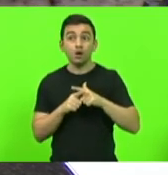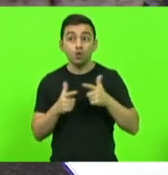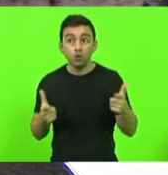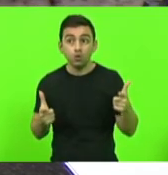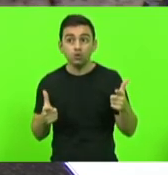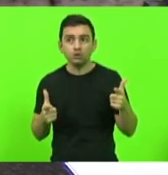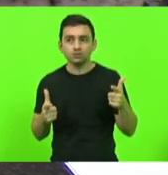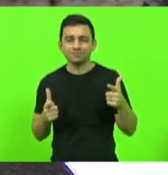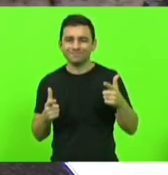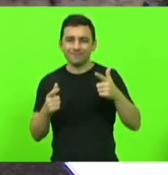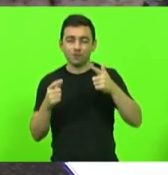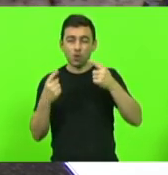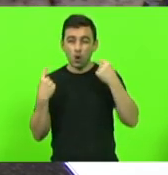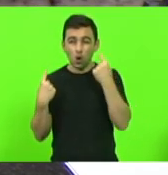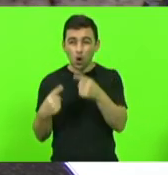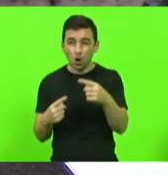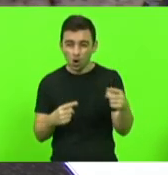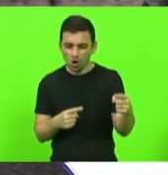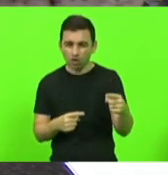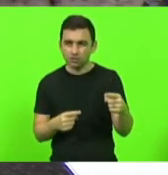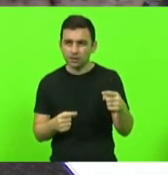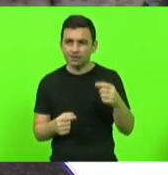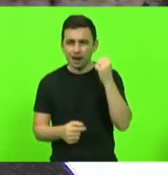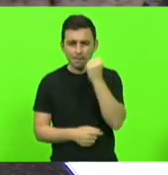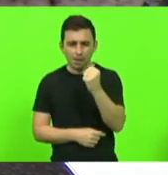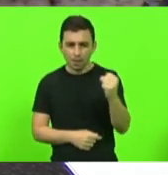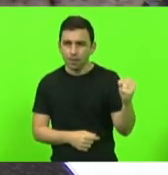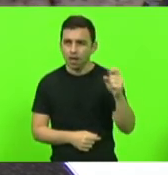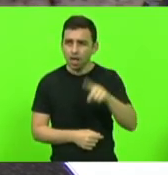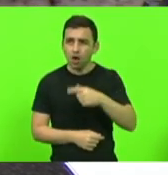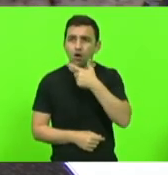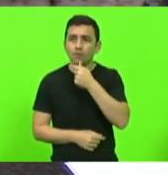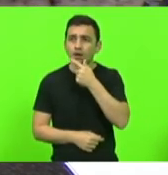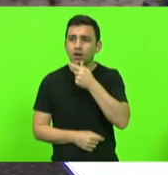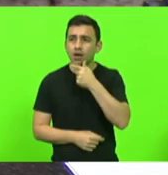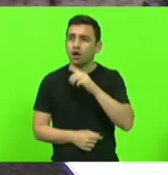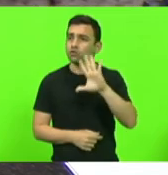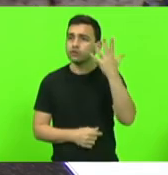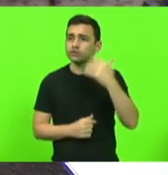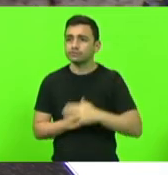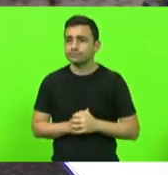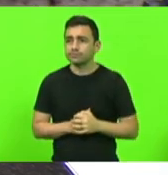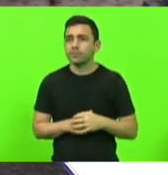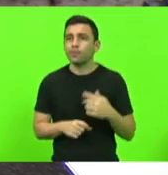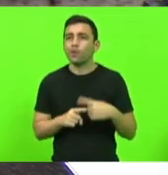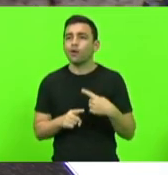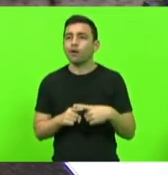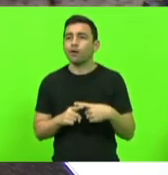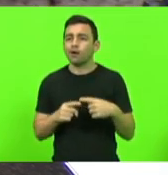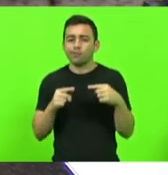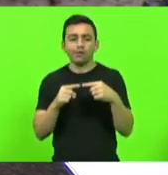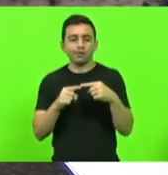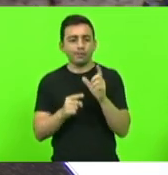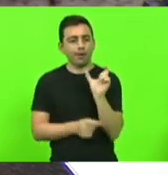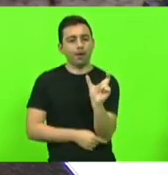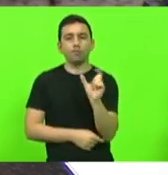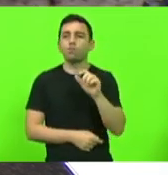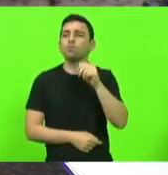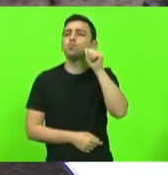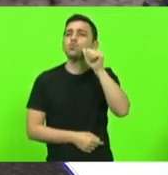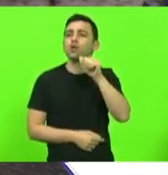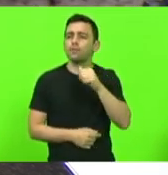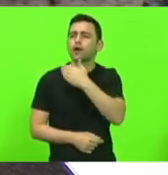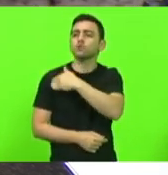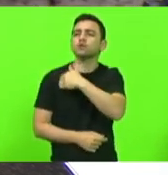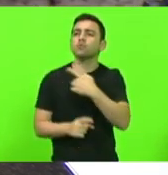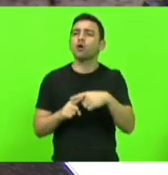As maiores vítimas de assassinatos no Brasil são homens. Então, por que mulheres? Qual é o preconceito? Já pensou se